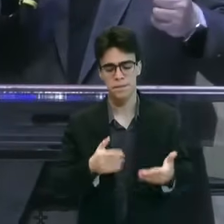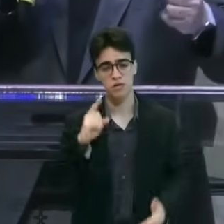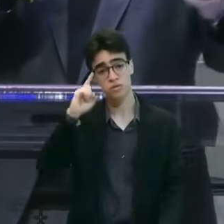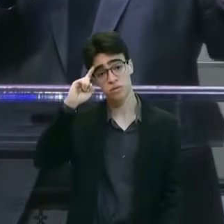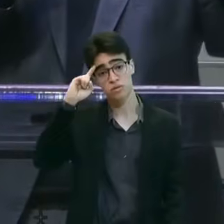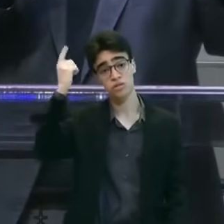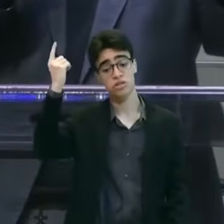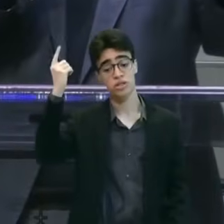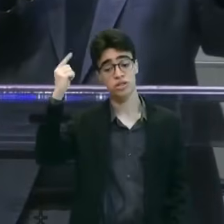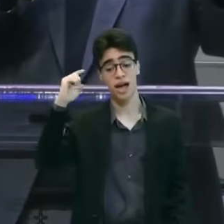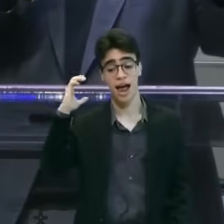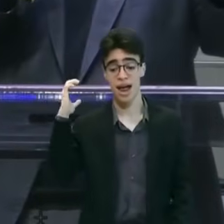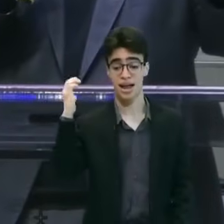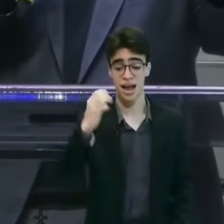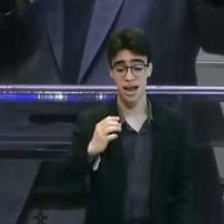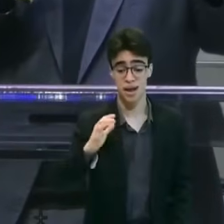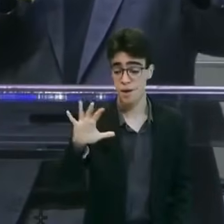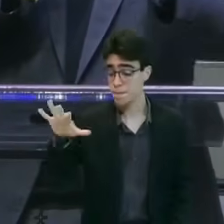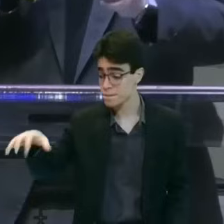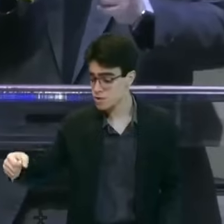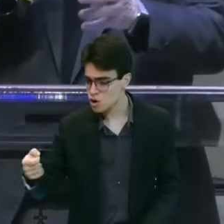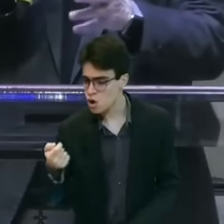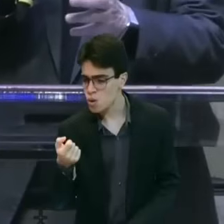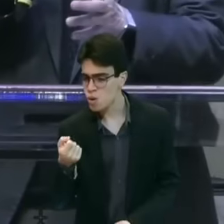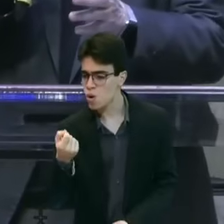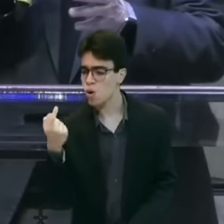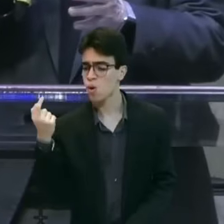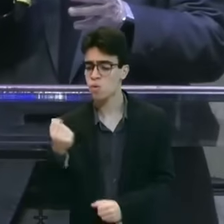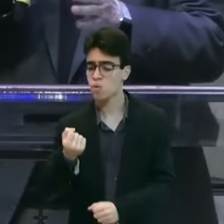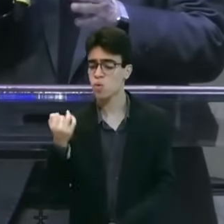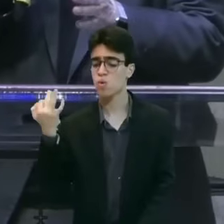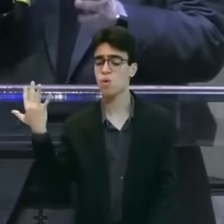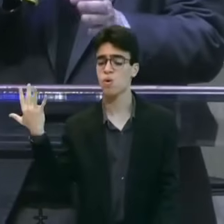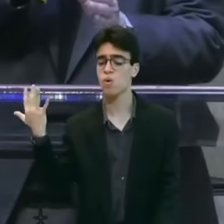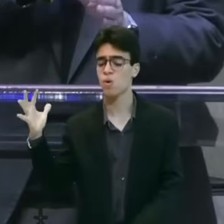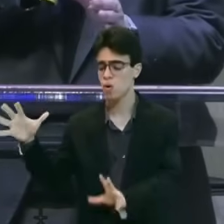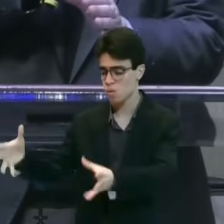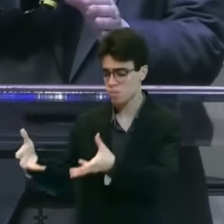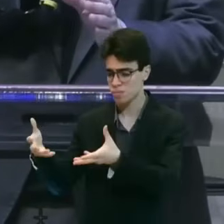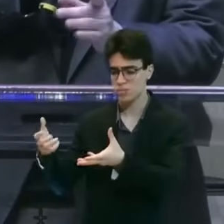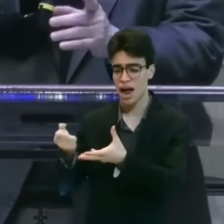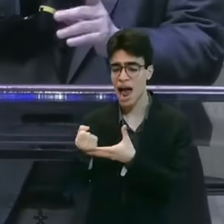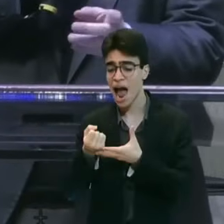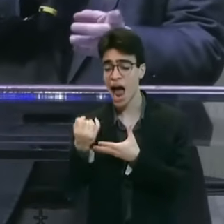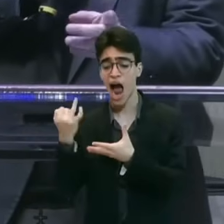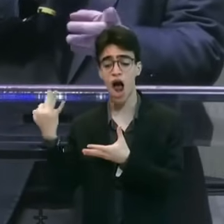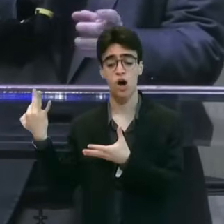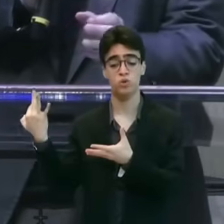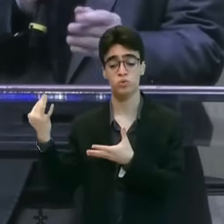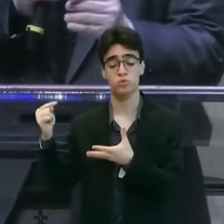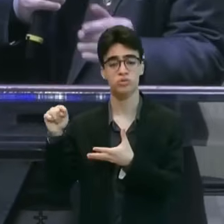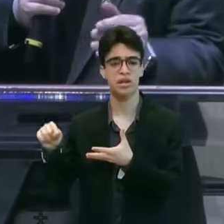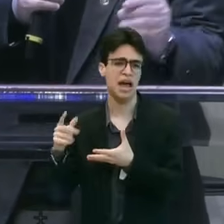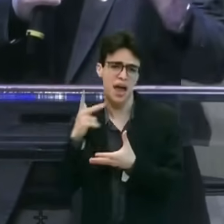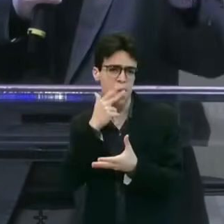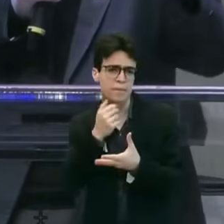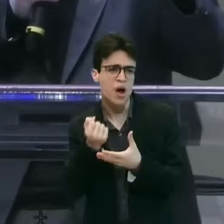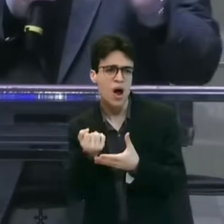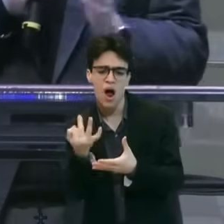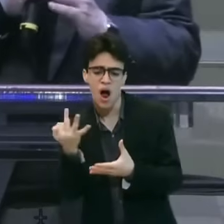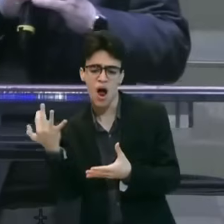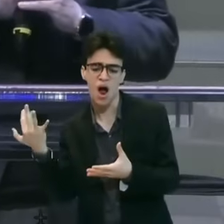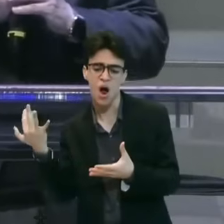pegou alguns produtos. A ideia aqui essa palavra alguns aqui é significativa,